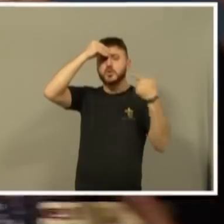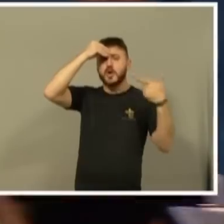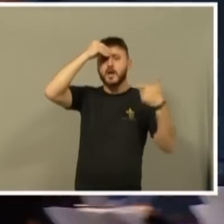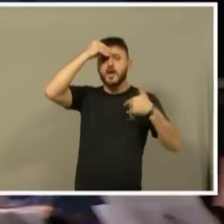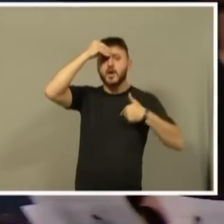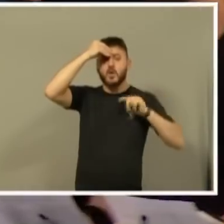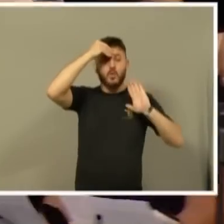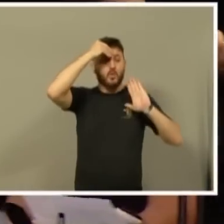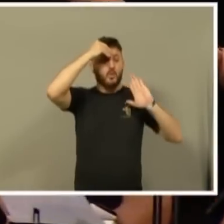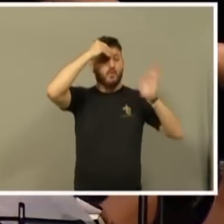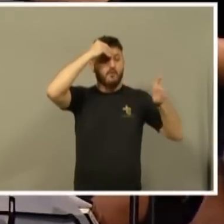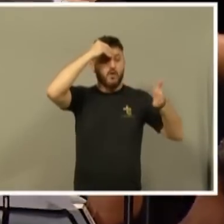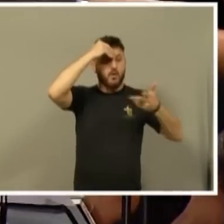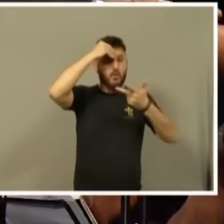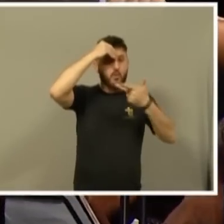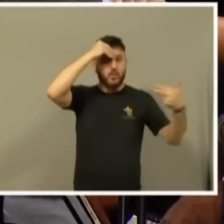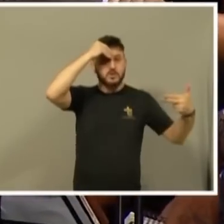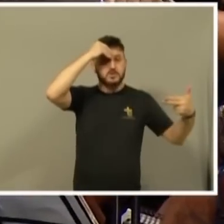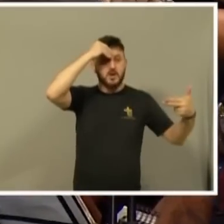me fixar